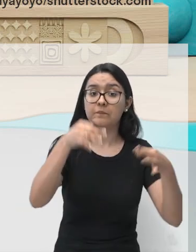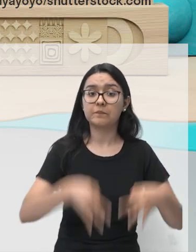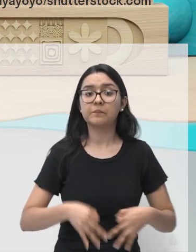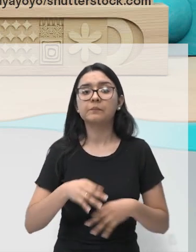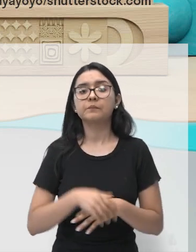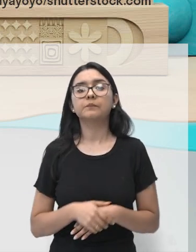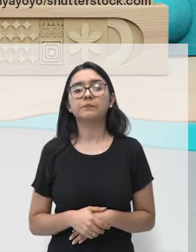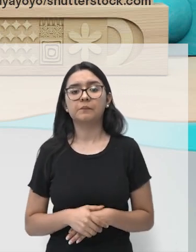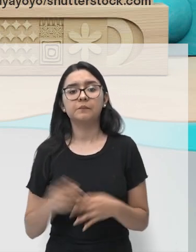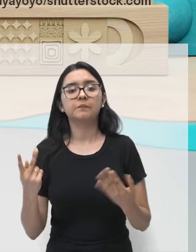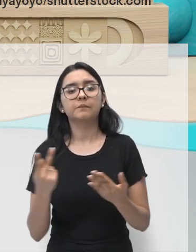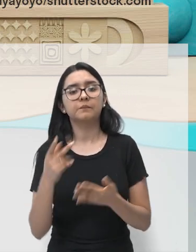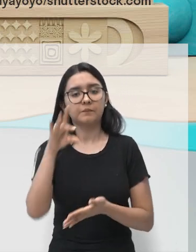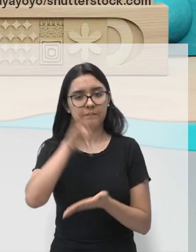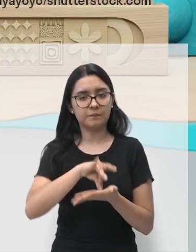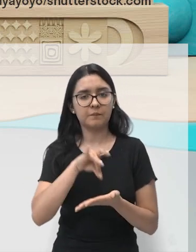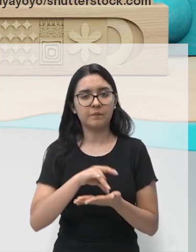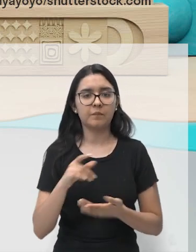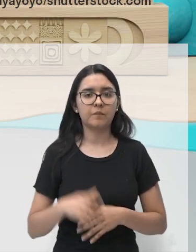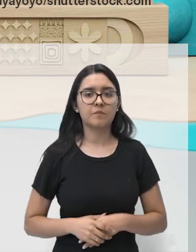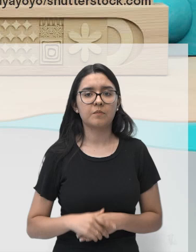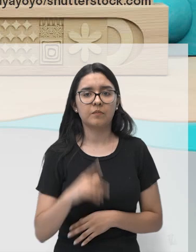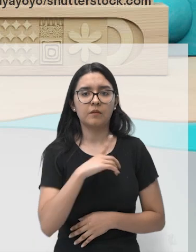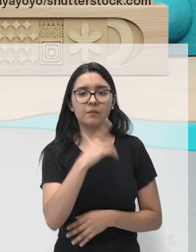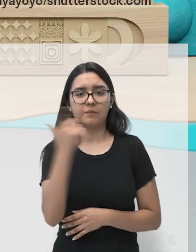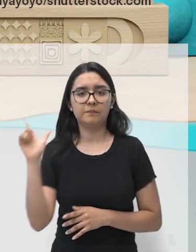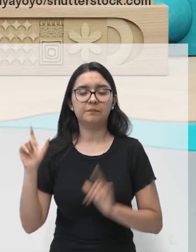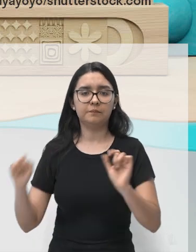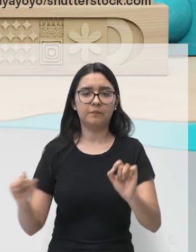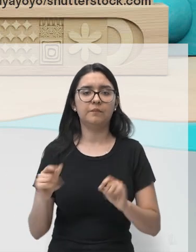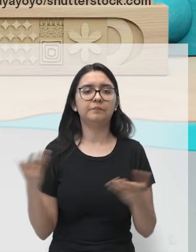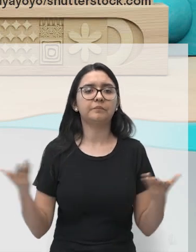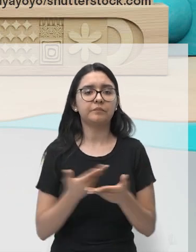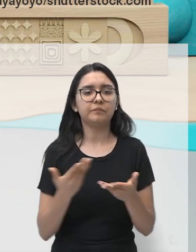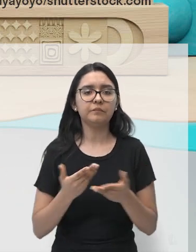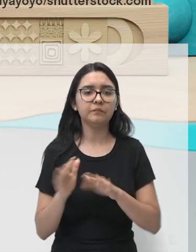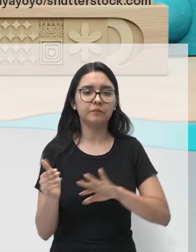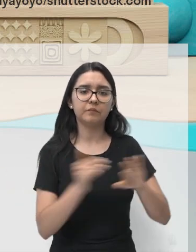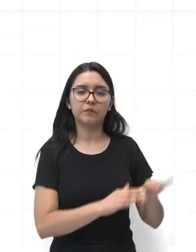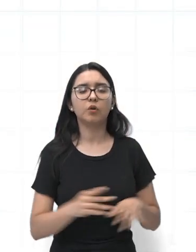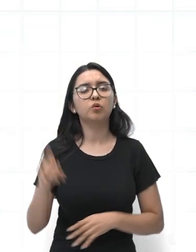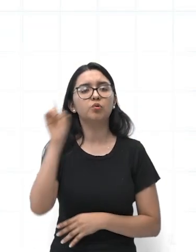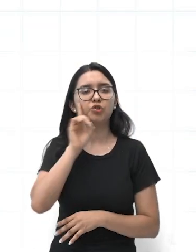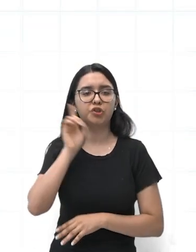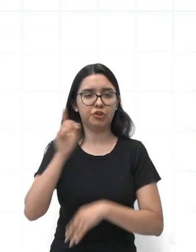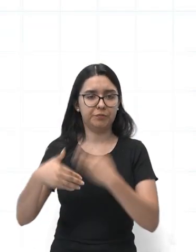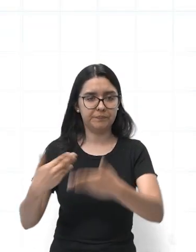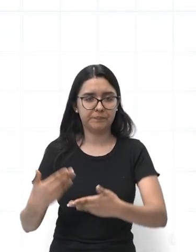verdadeira. Tenho mais texto para vocês, agora nós vamos falar de rotina. Pay attention.